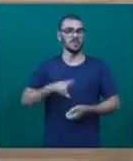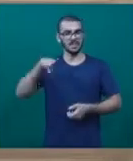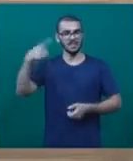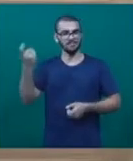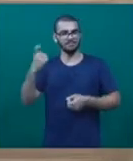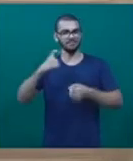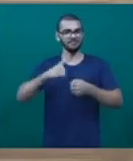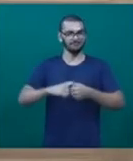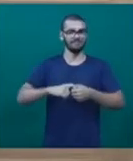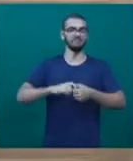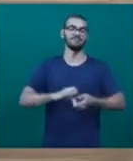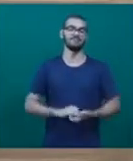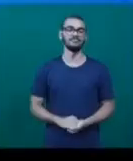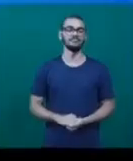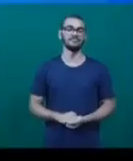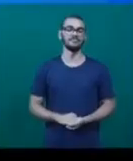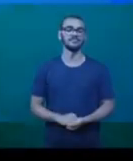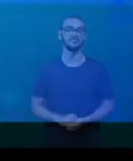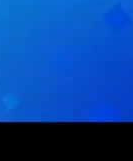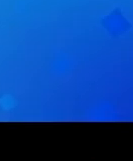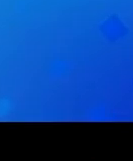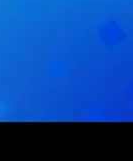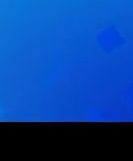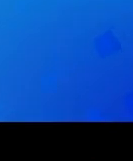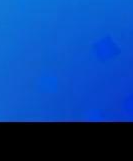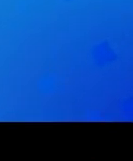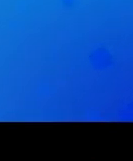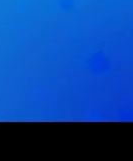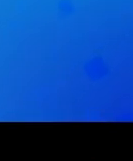instante só, o TV Notícias volta já.